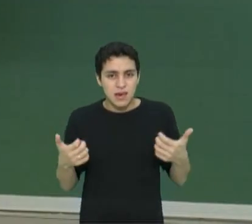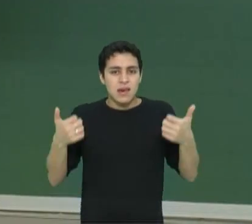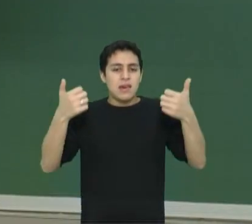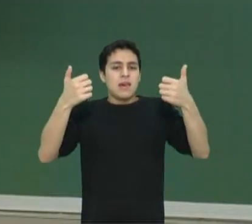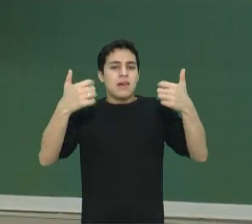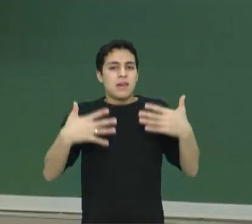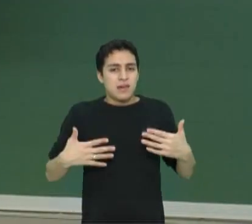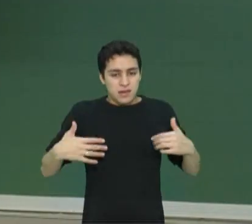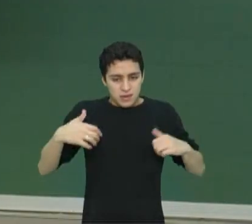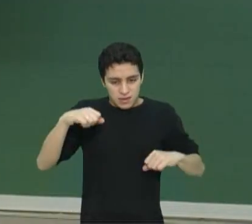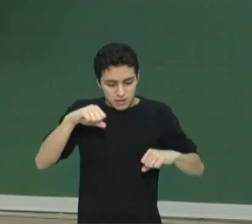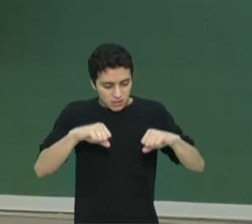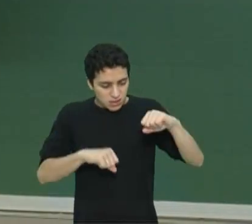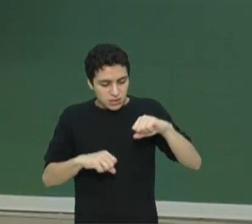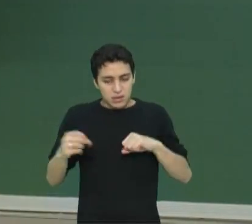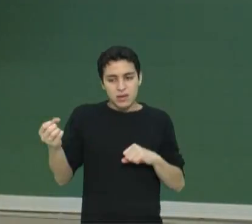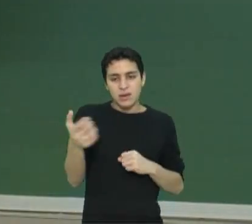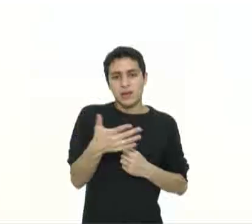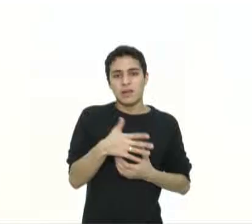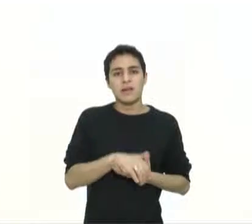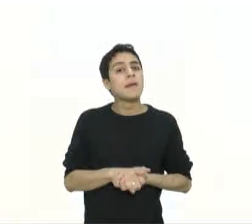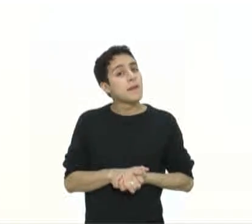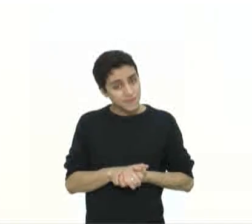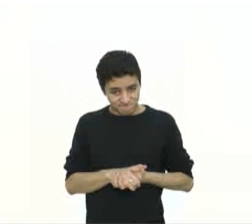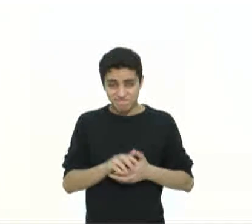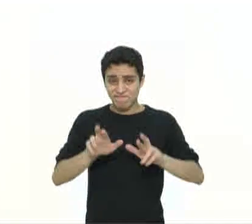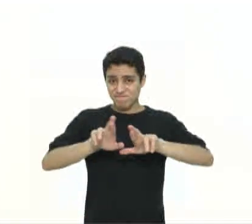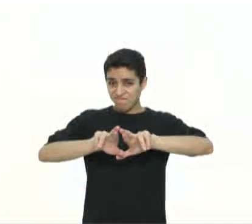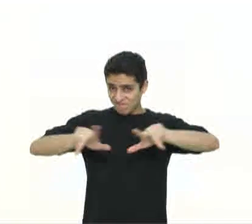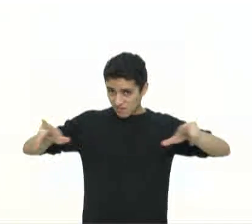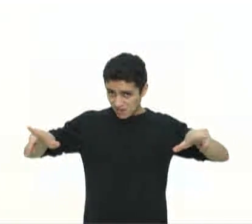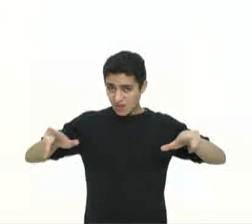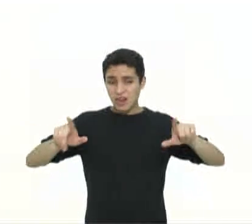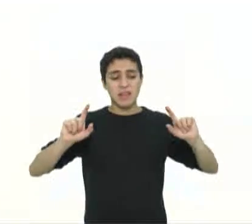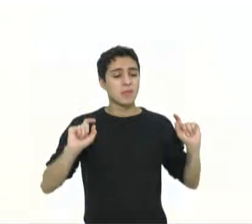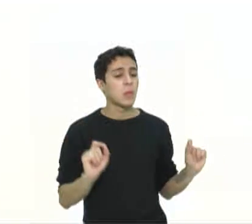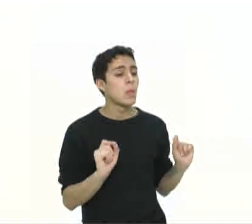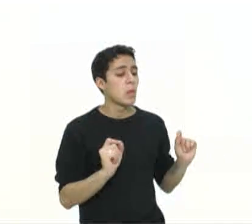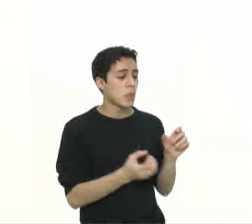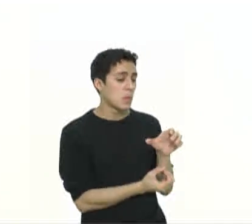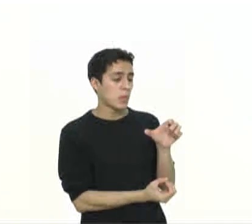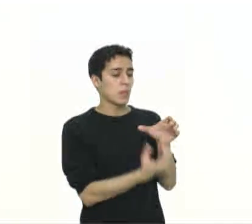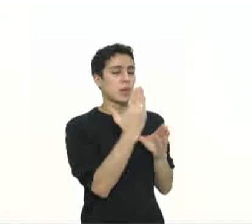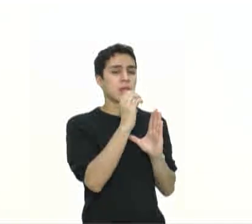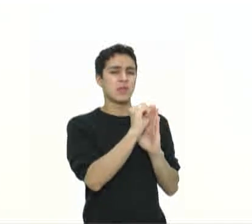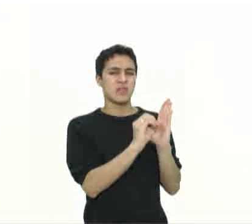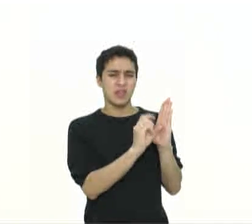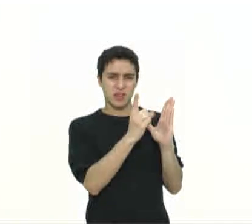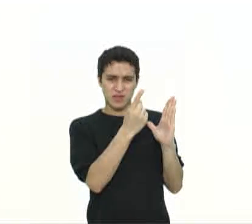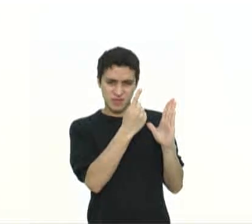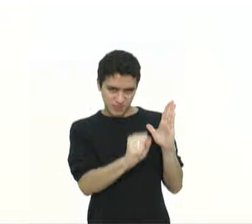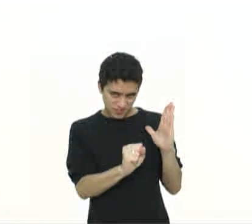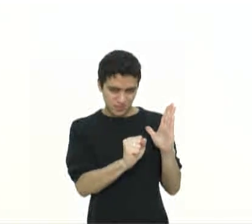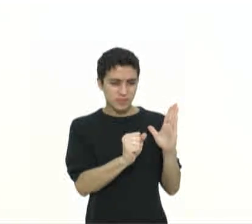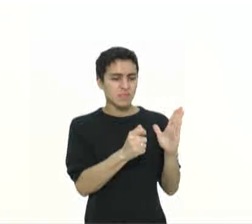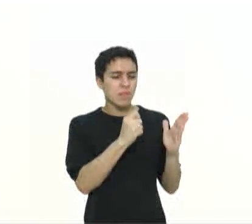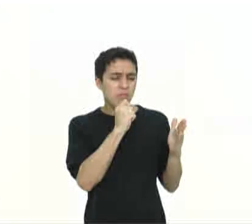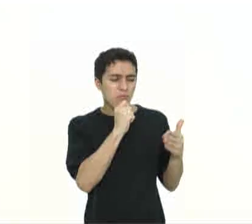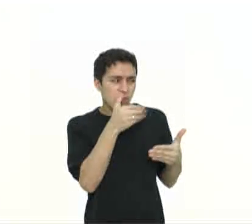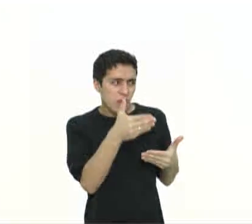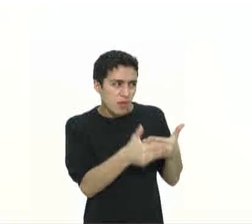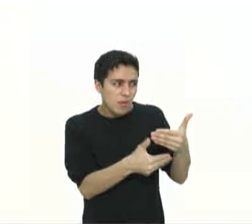indústria moderna né É ela já é muito diferente daquela atividade industrial que surgiu no século 18 no berço da